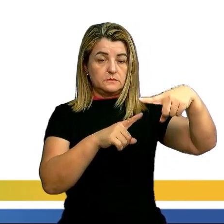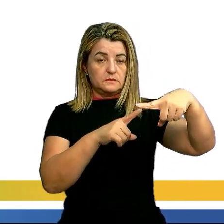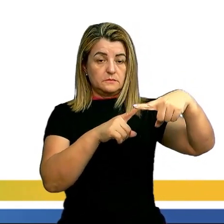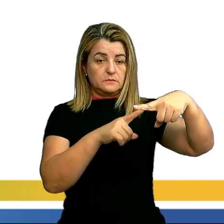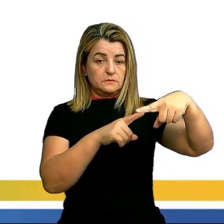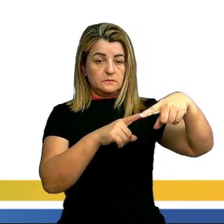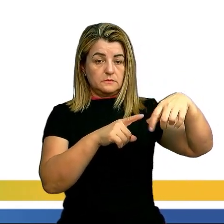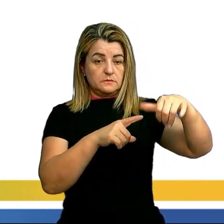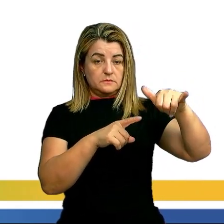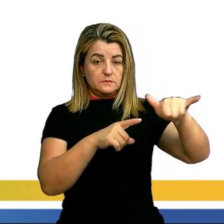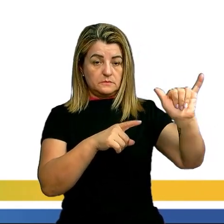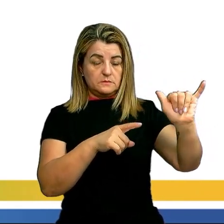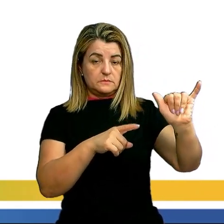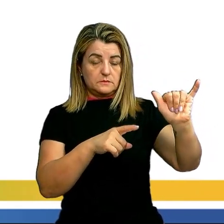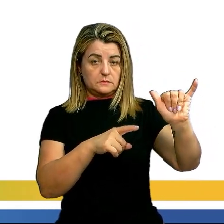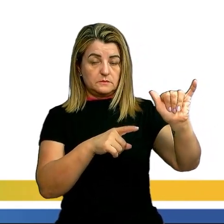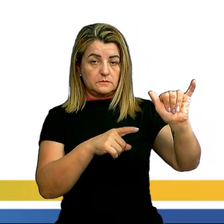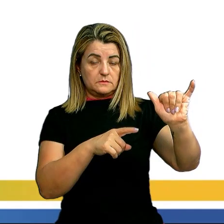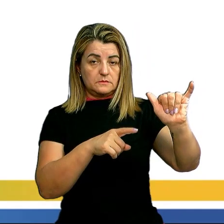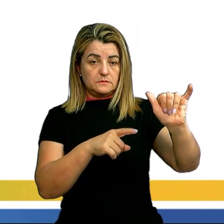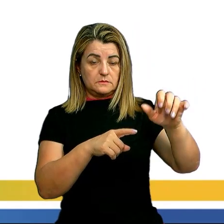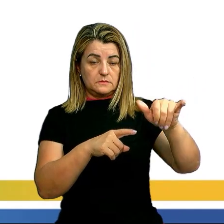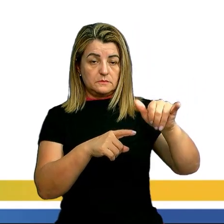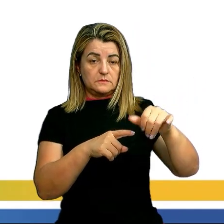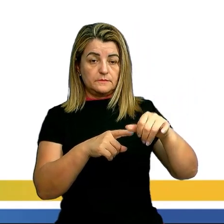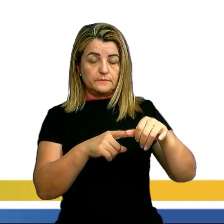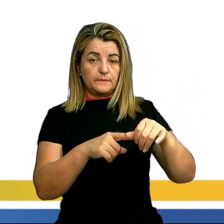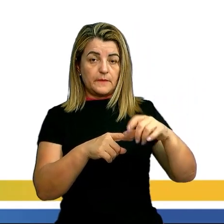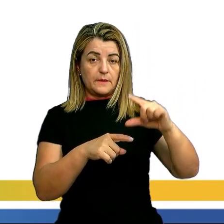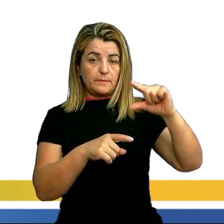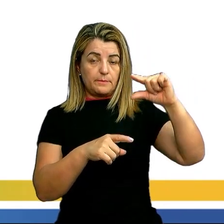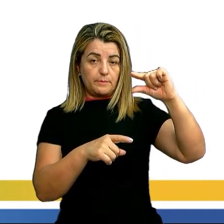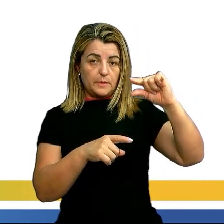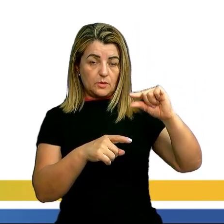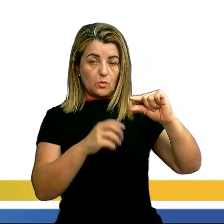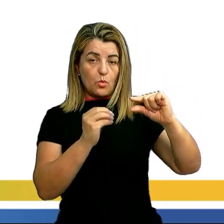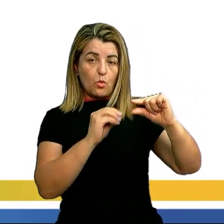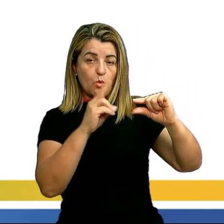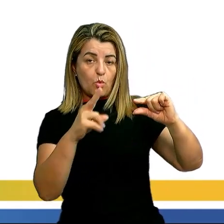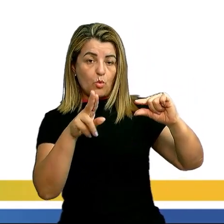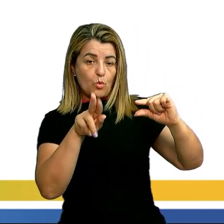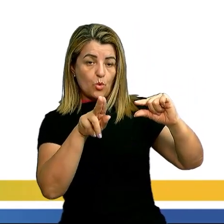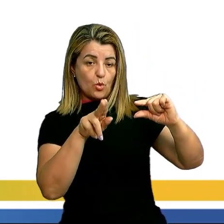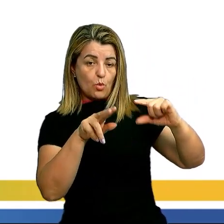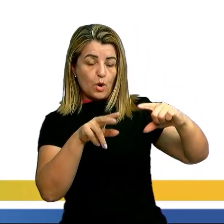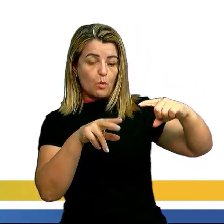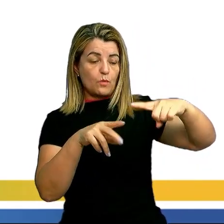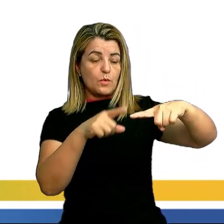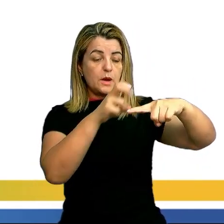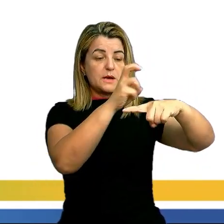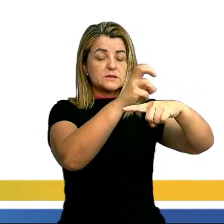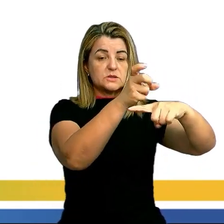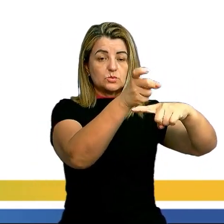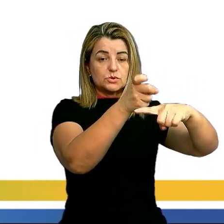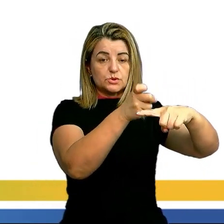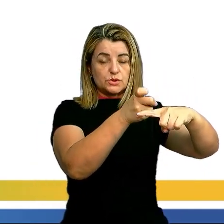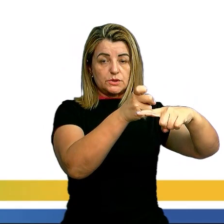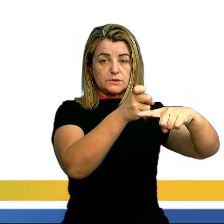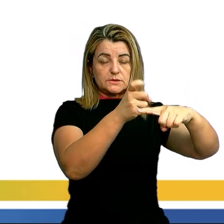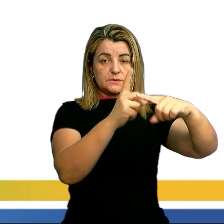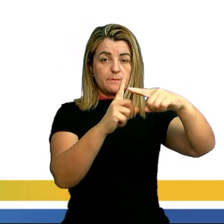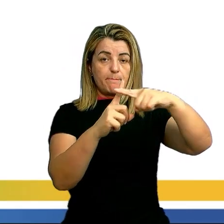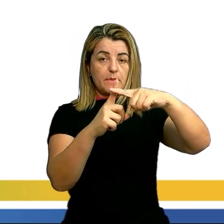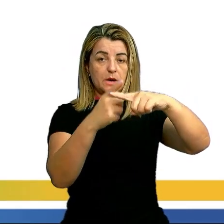menor ou igual que 5x mais 280 dividido por 4. Simplificando,